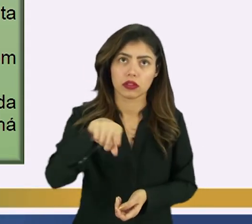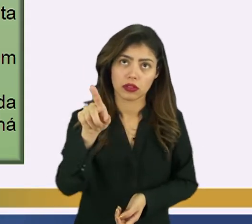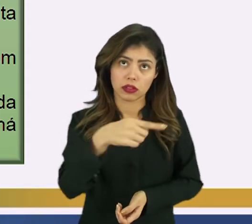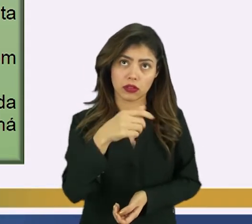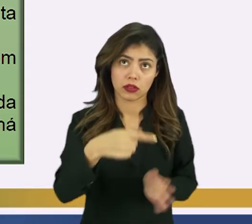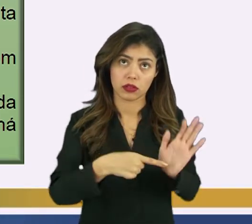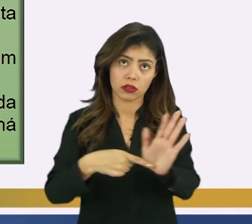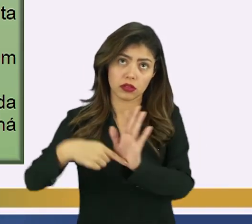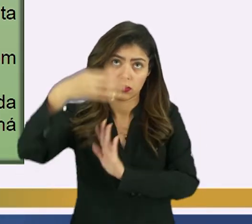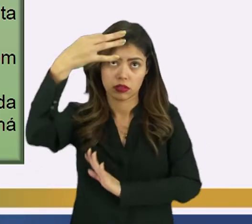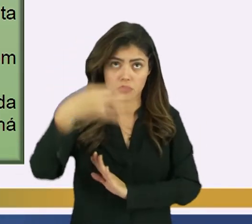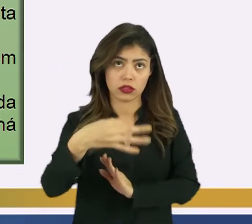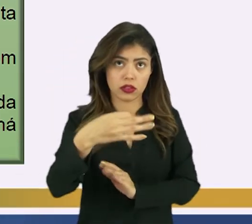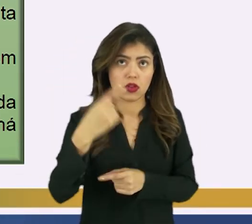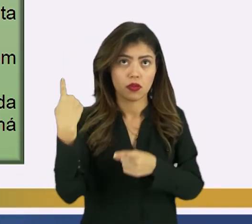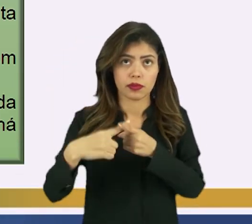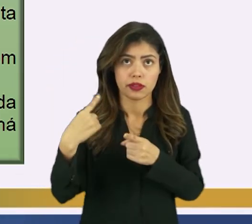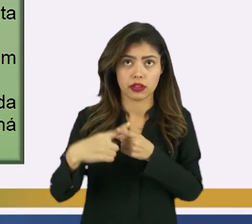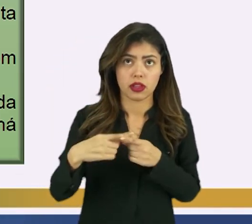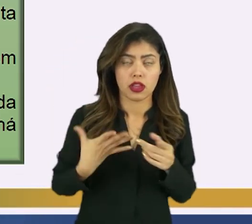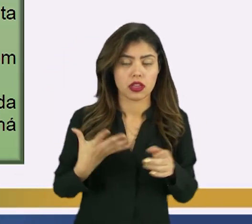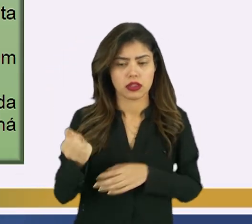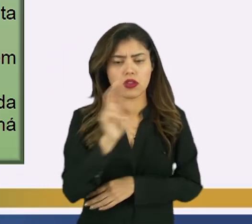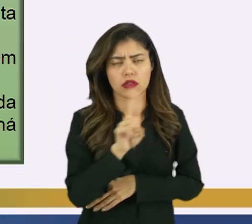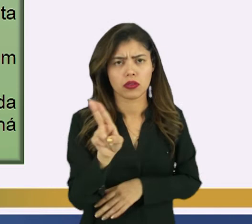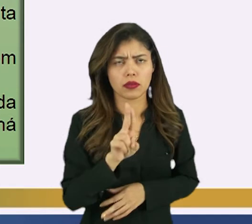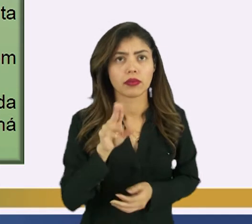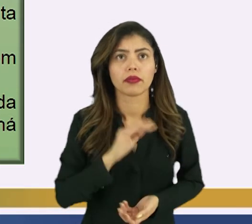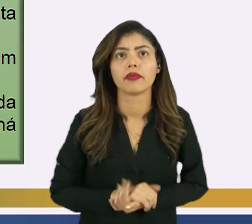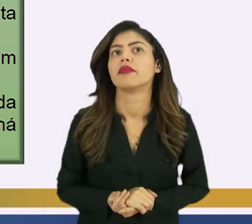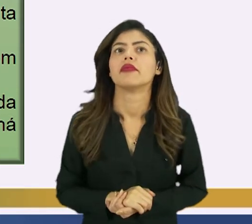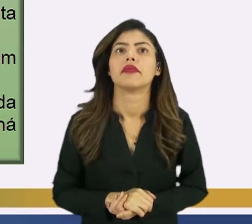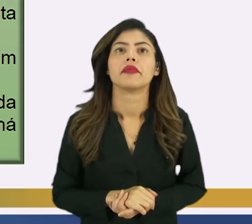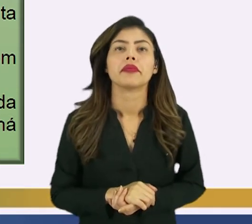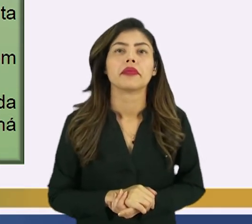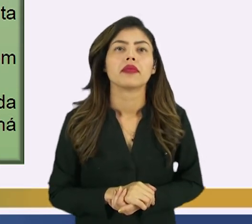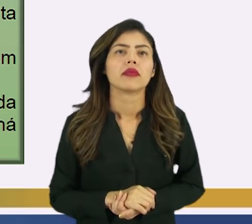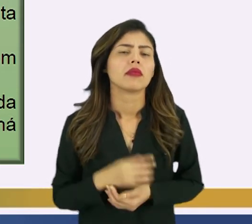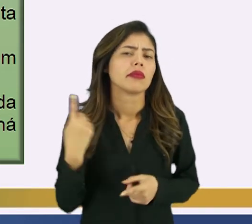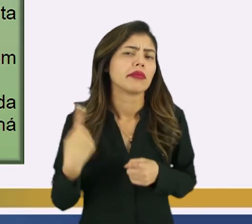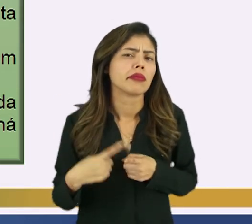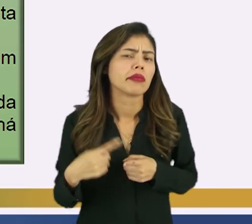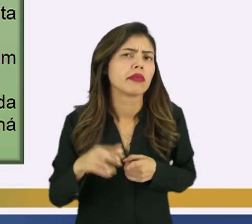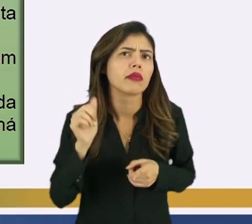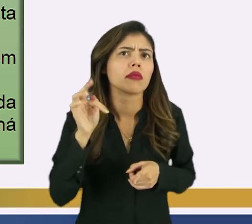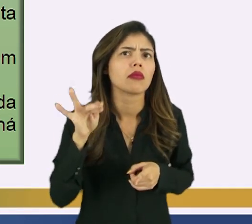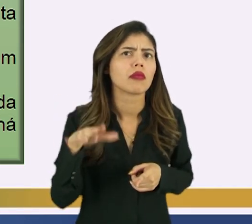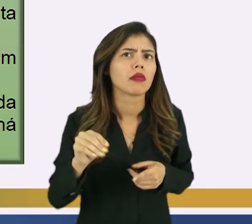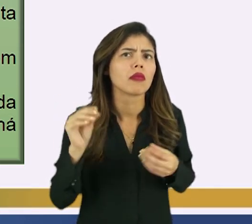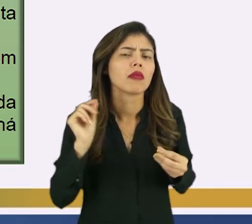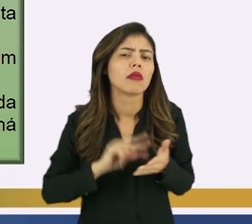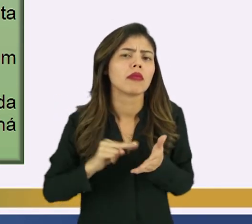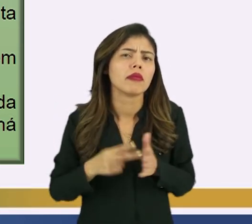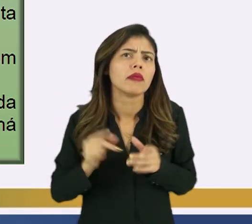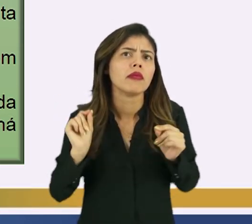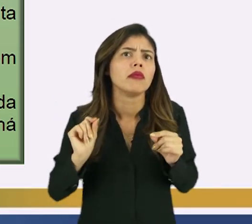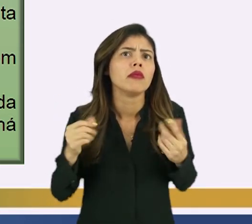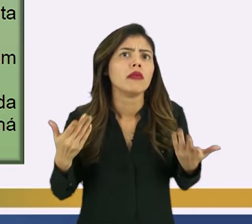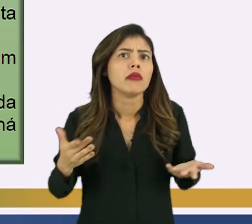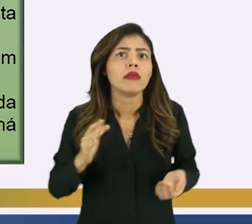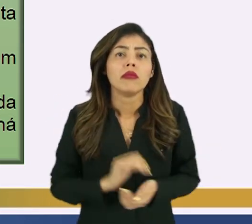a alternativa que indica corretamente o motivo pelo qual receberam esse nome. E aí, por que será que é anfíbio? O que significa